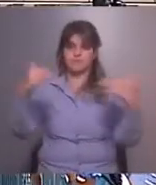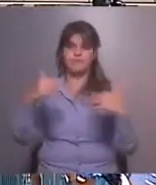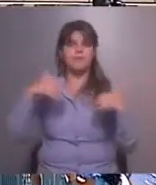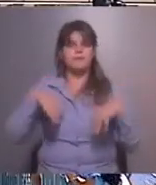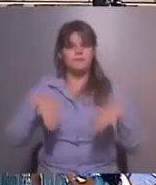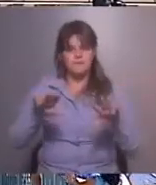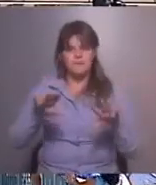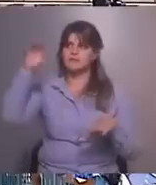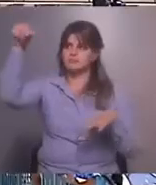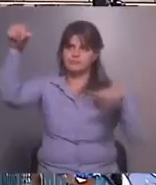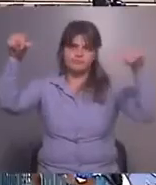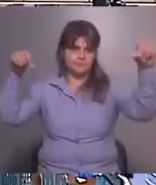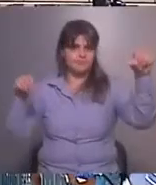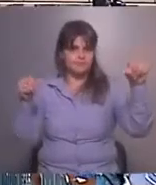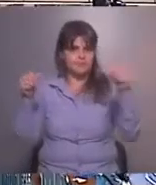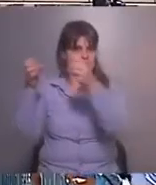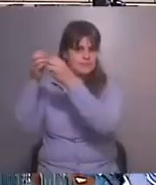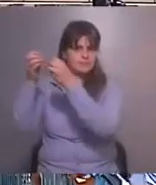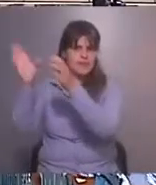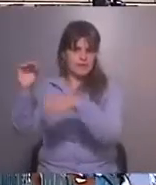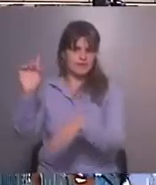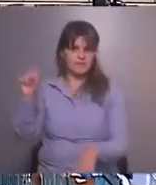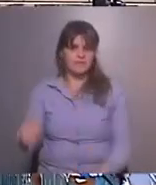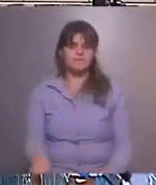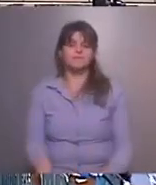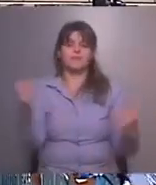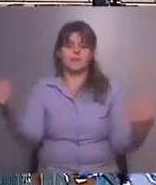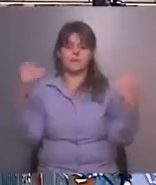dispersa. Estamos reunidos em Assembleia para